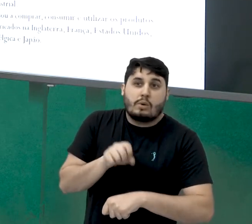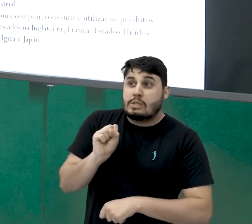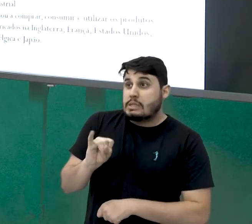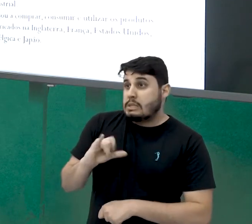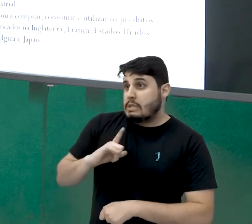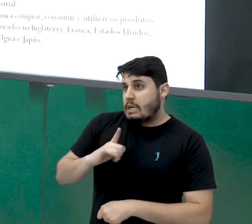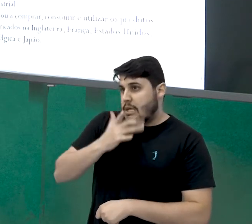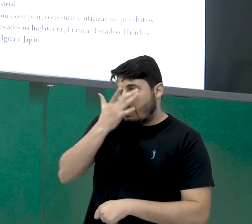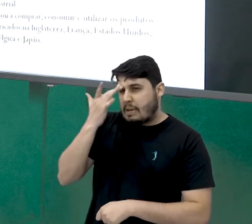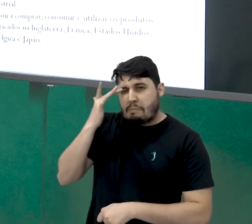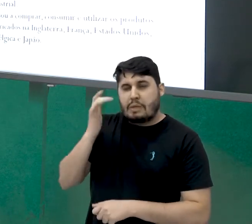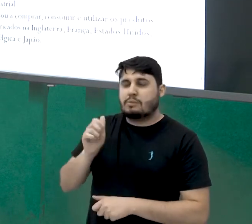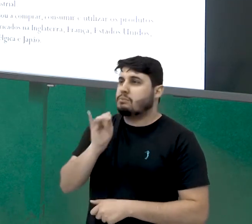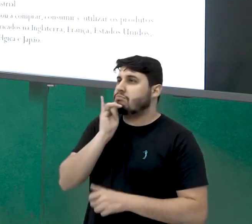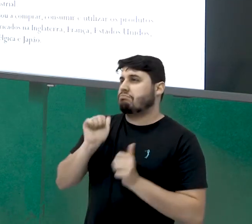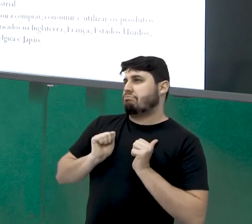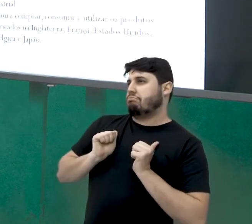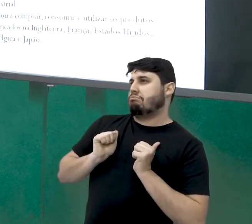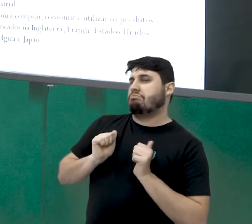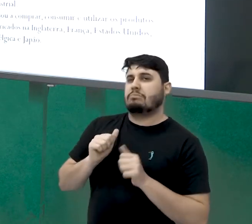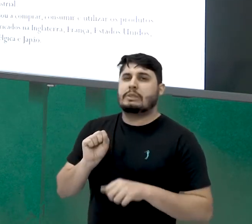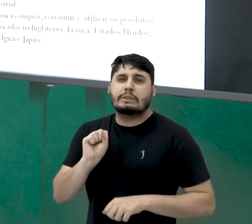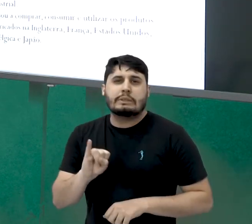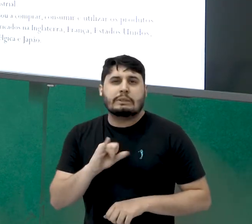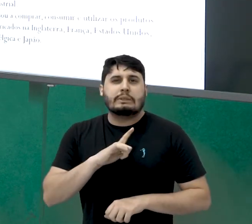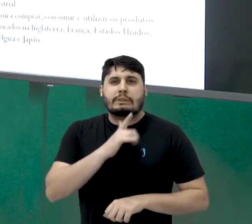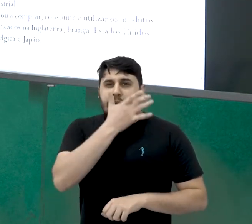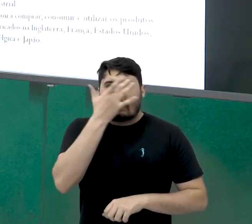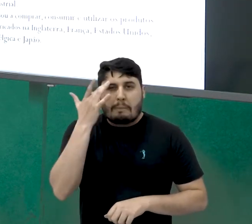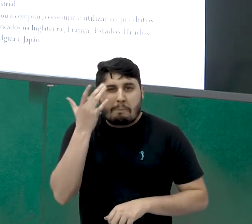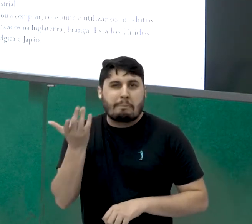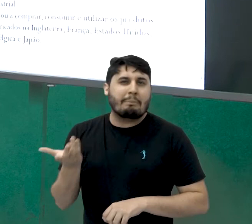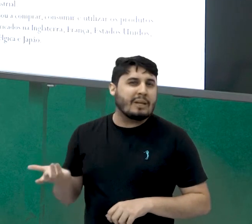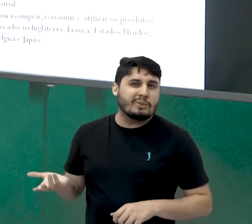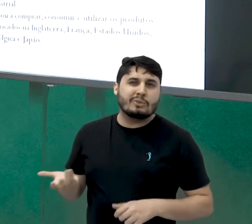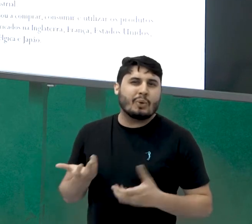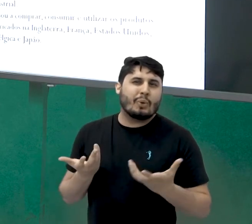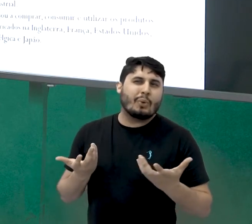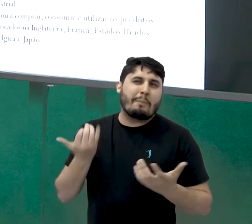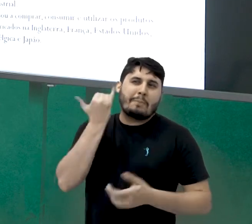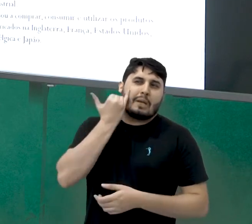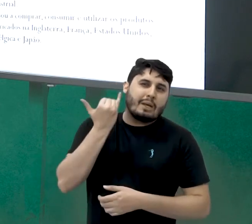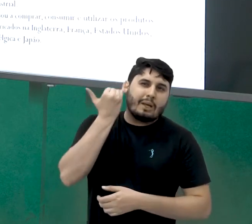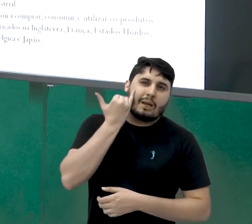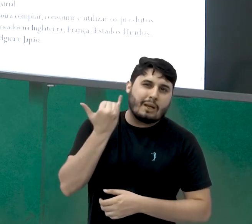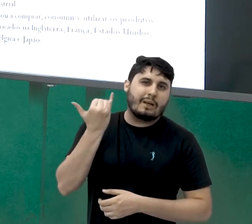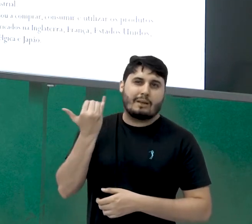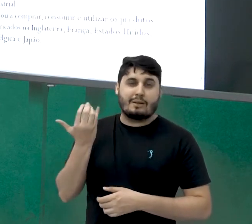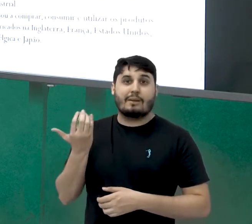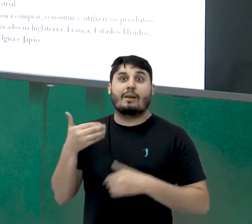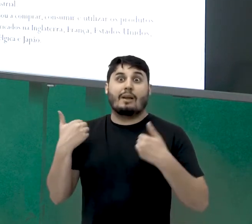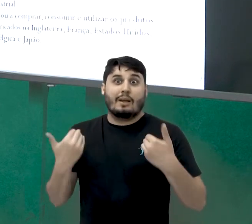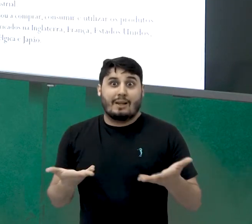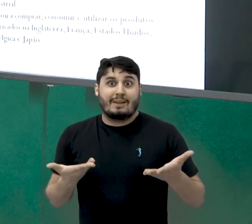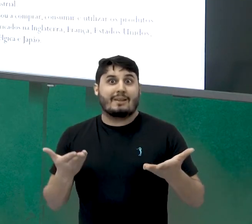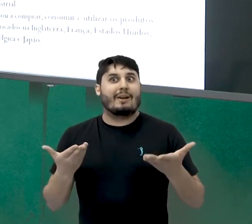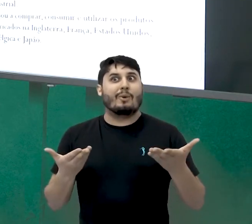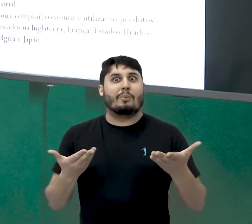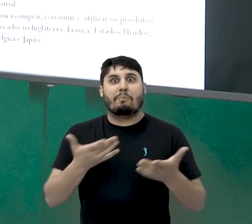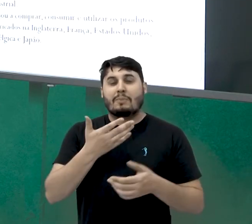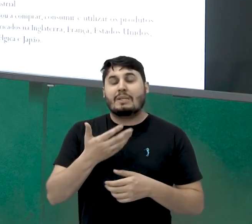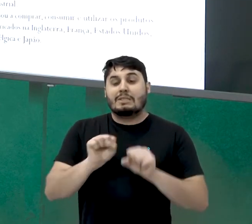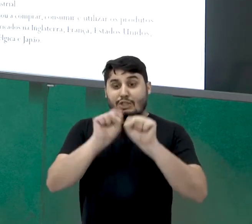tinha alguém assim meio descansado, certo? Então, esse sistema de gerenciamento de produção